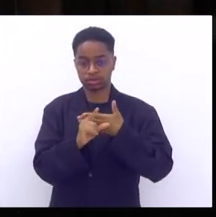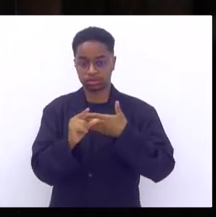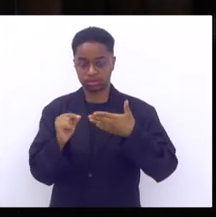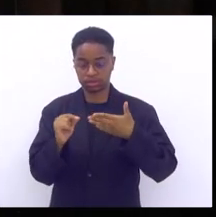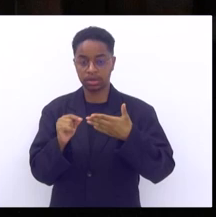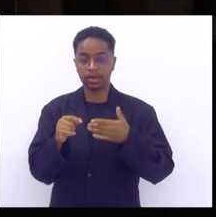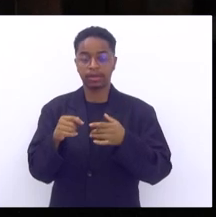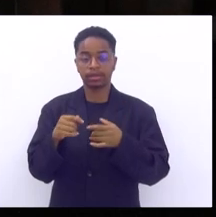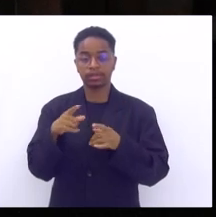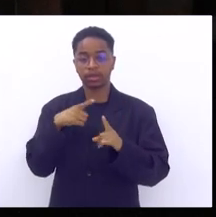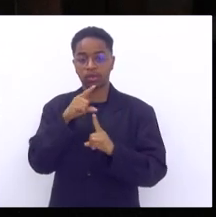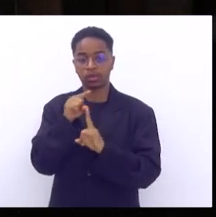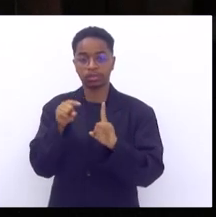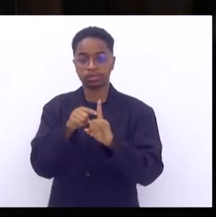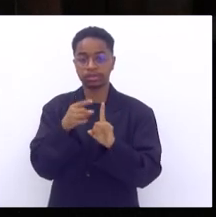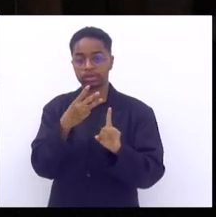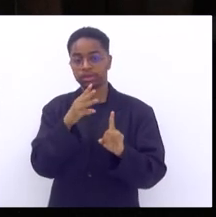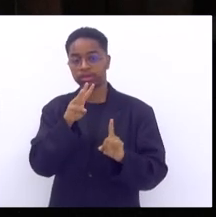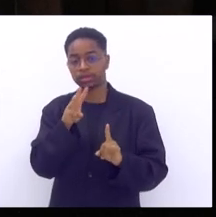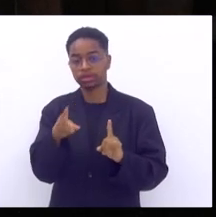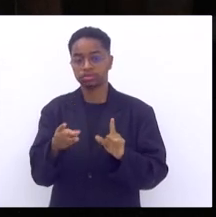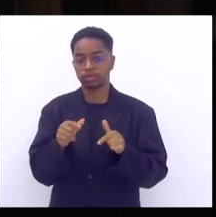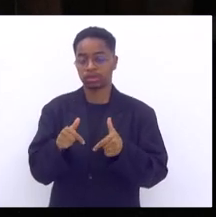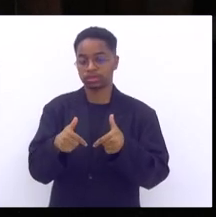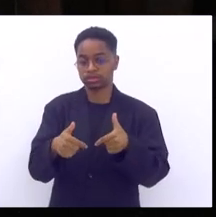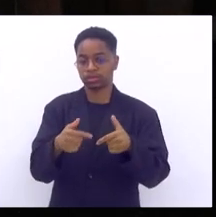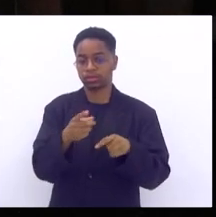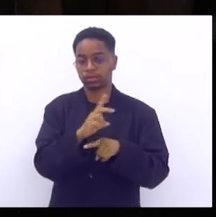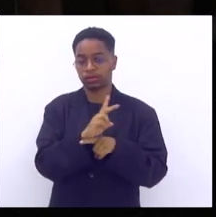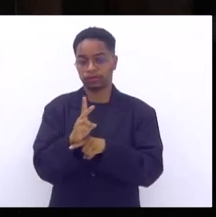mil ações de fiscalização.